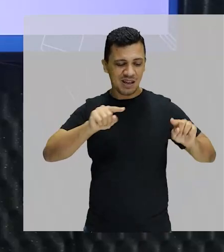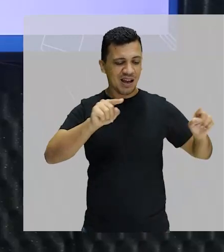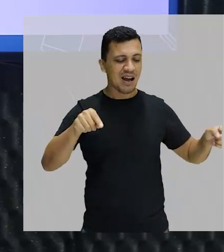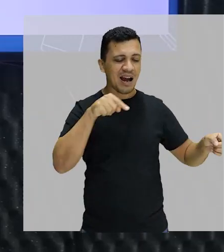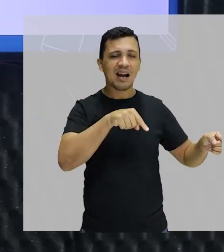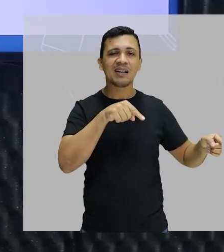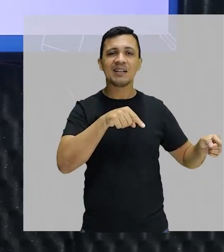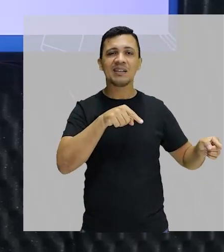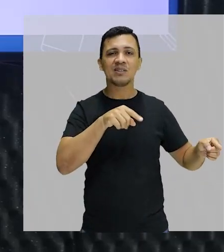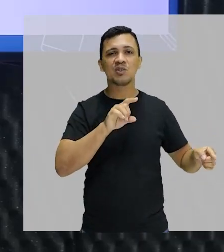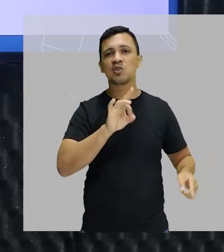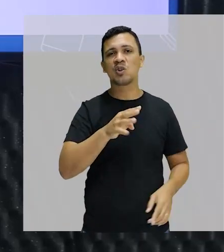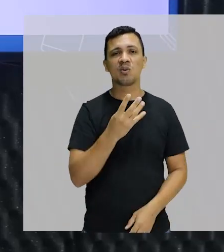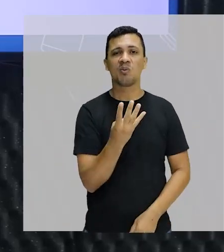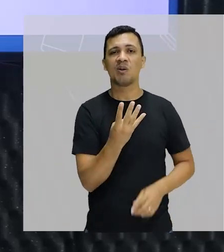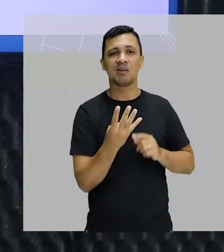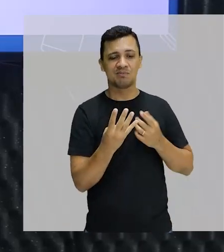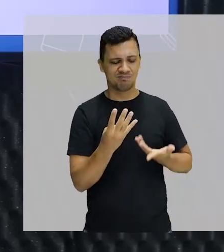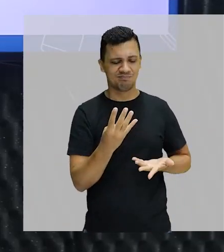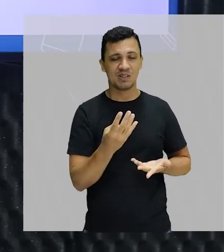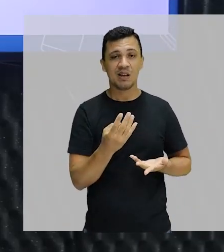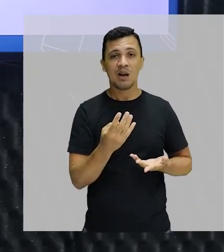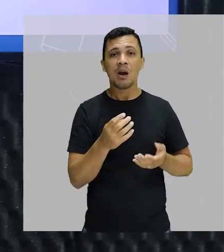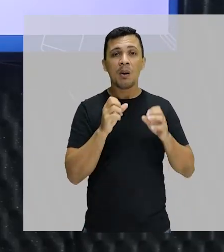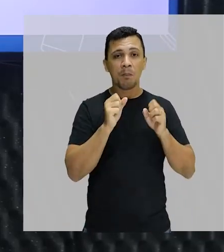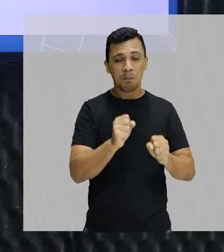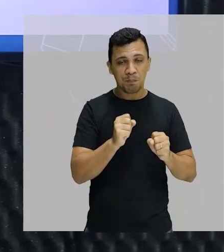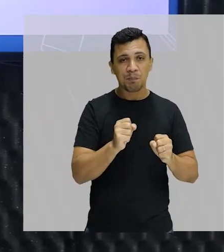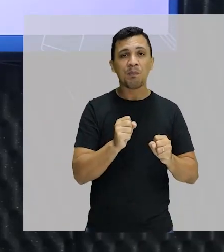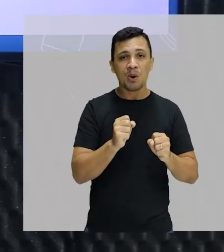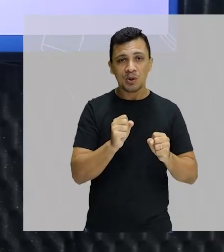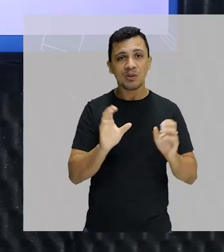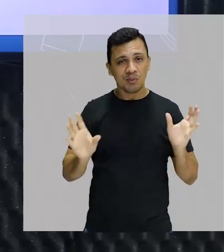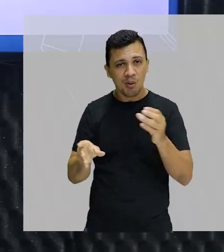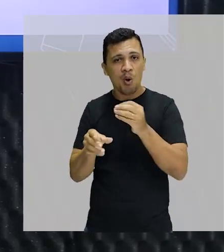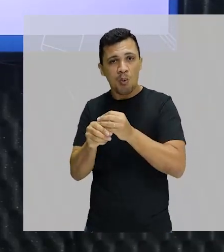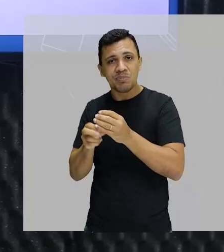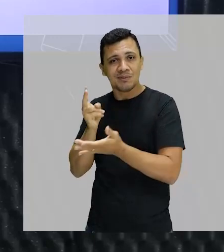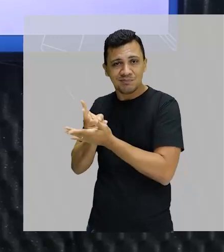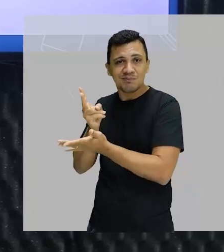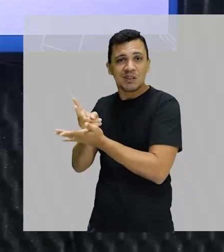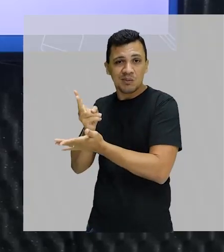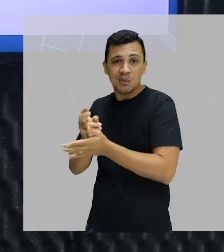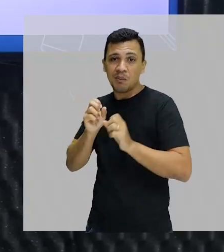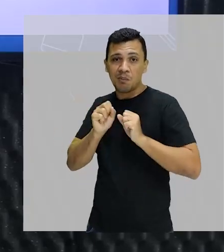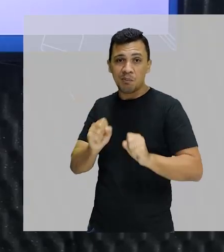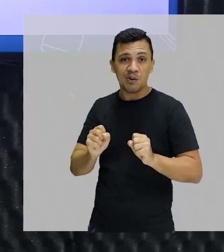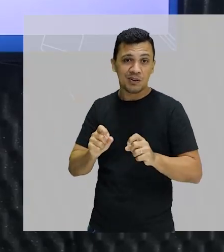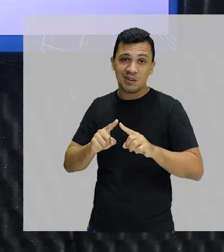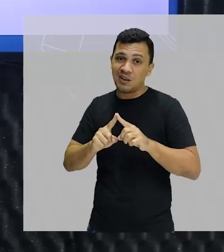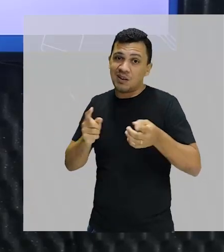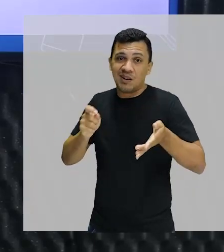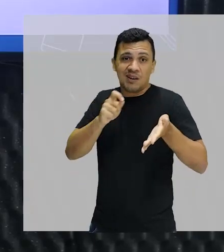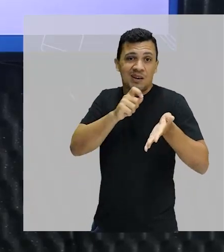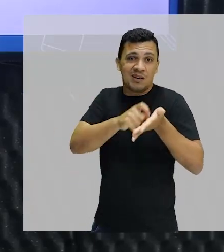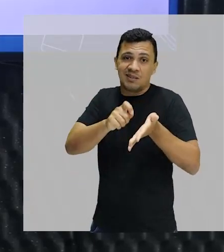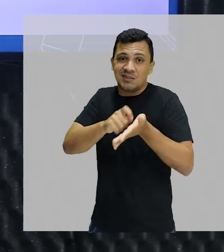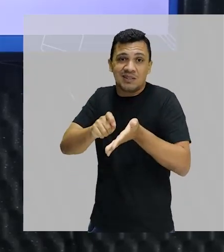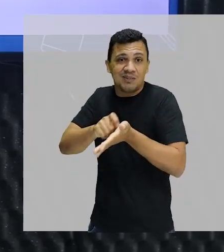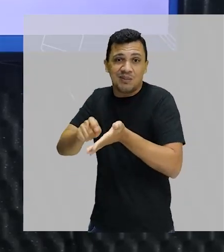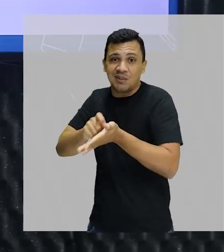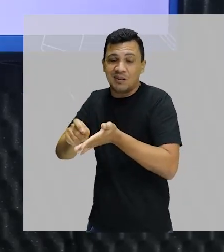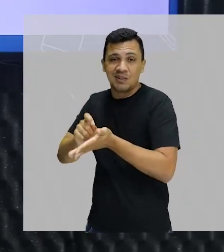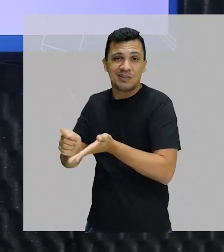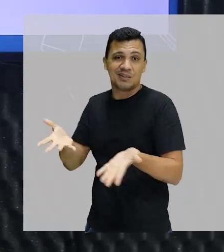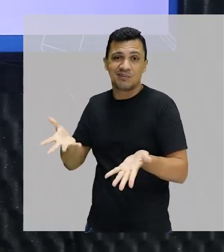né, seguindo esse raciocínio, você pode ir completando a sequência, só que você vai escrever aí termos que não foram